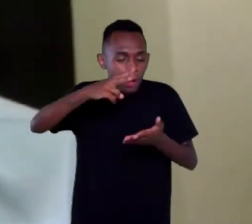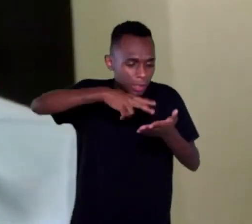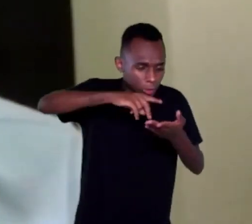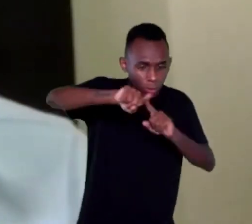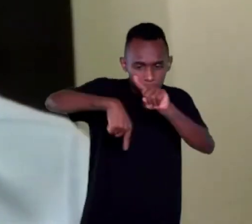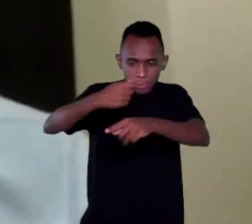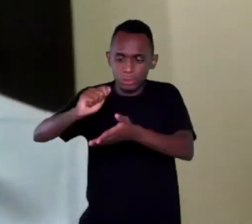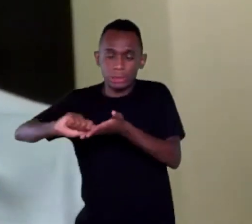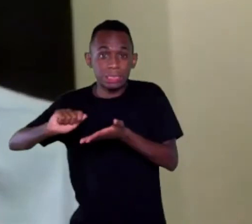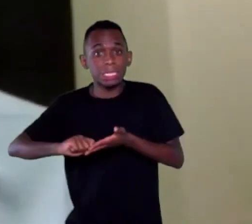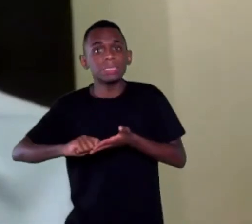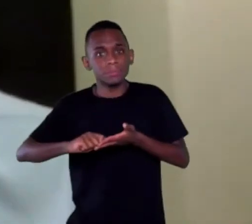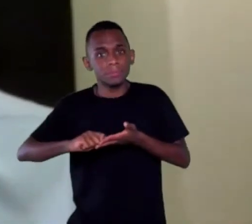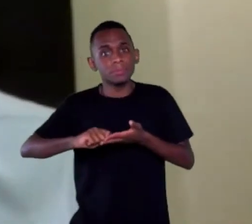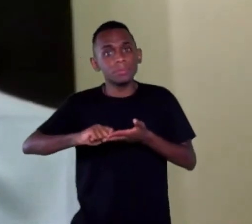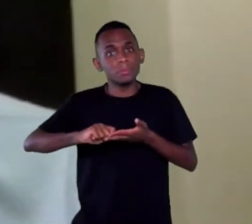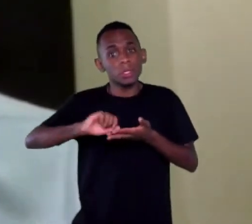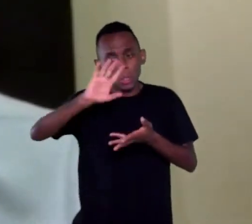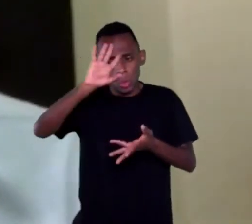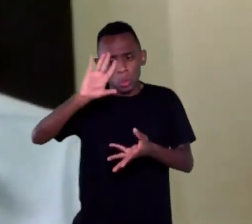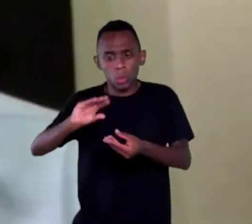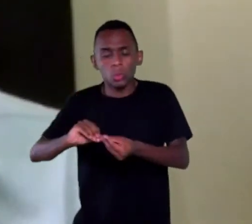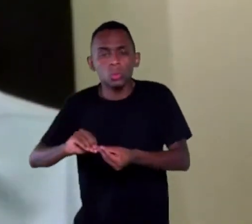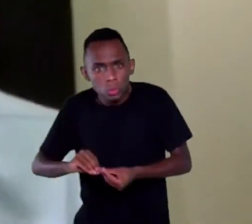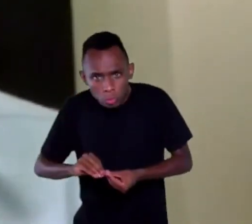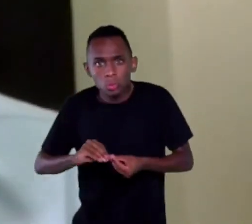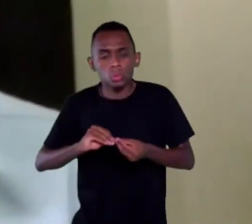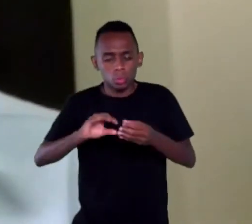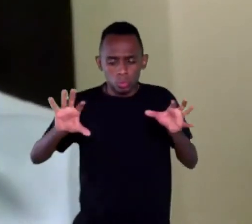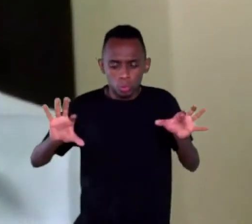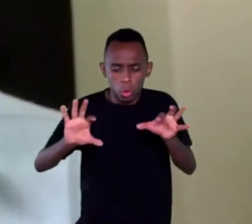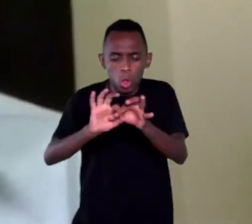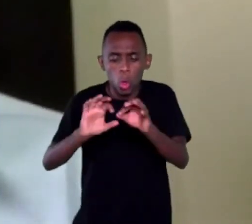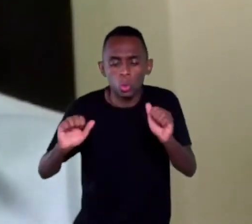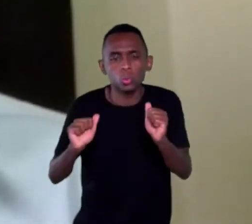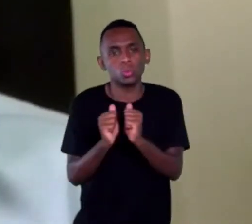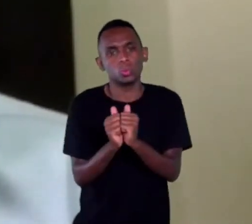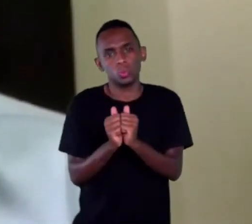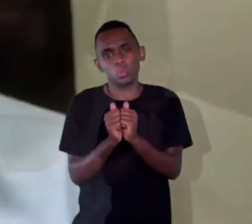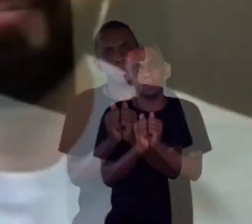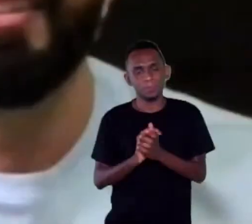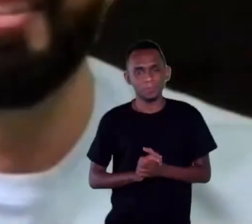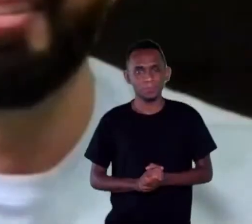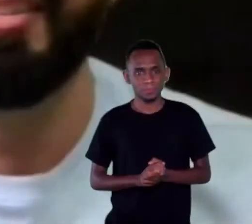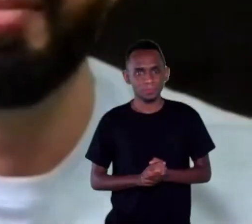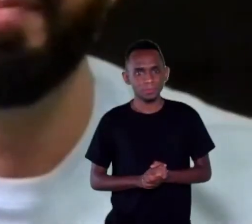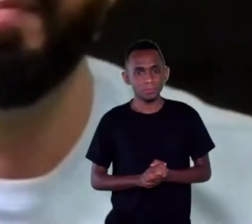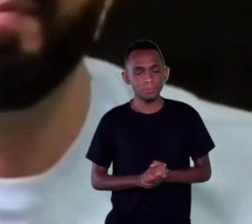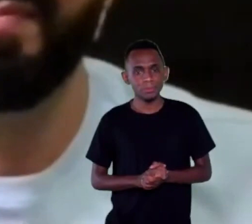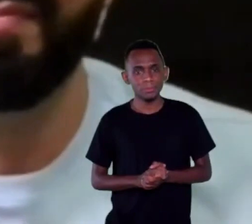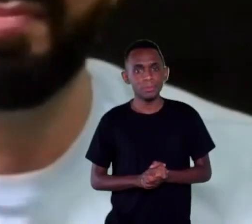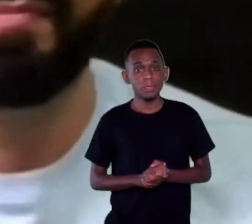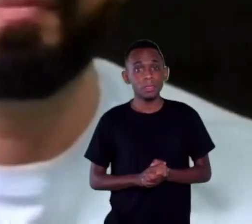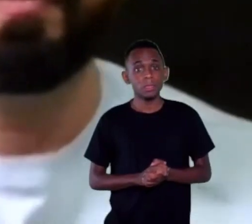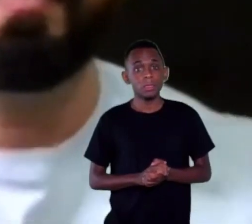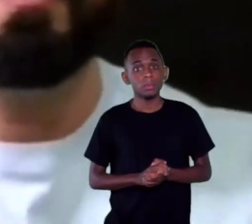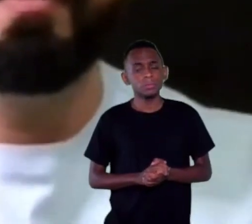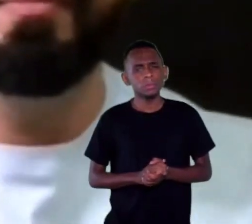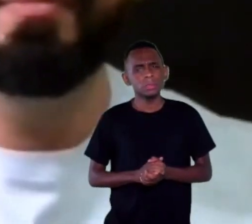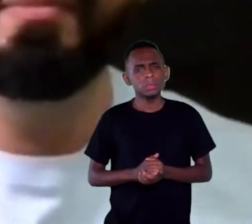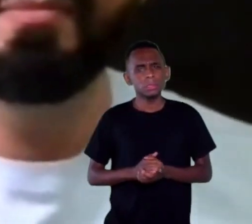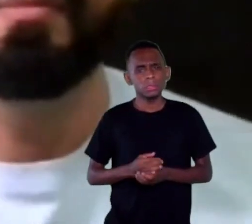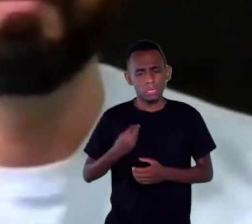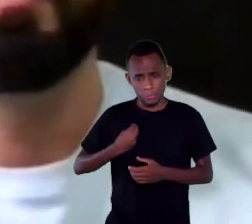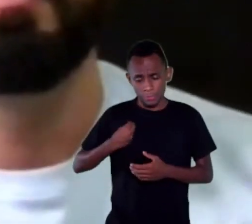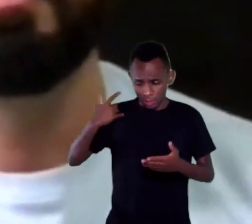Então, tudo foi se encaixando, foi meio que um quebra-cabeça. E aqui na sua biografia você fala que já